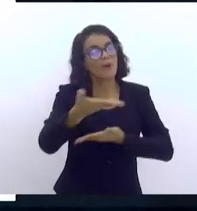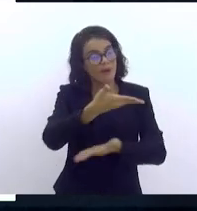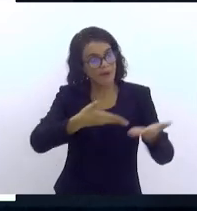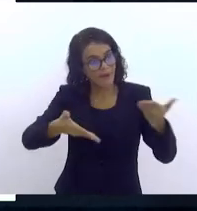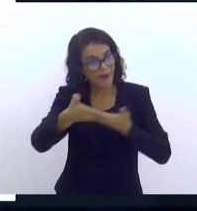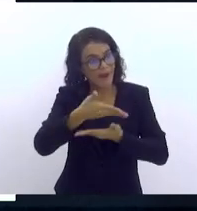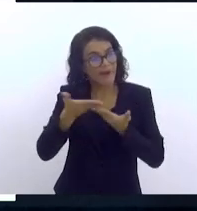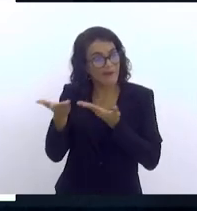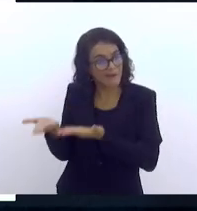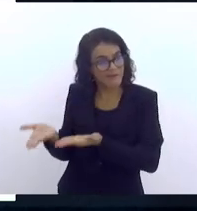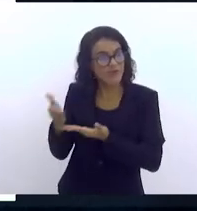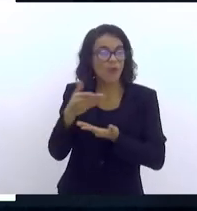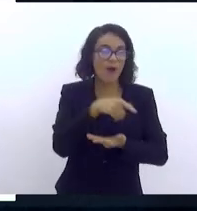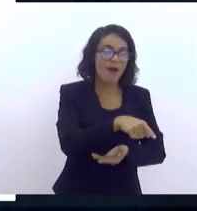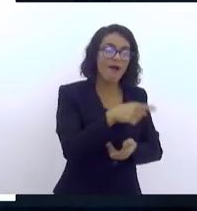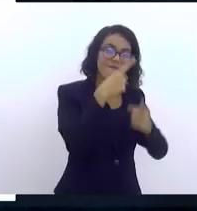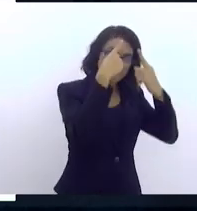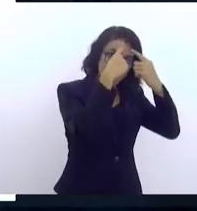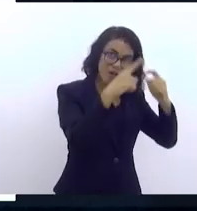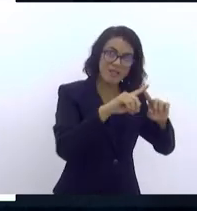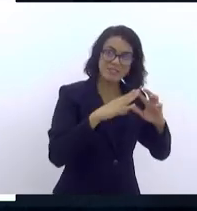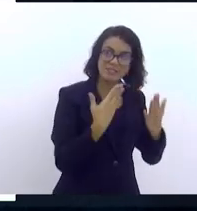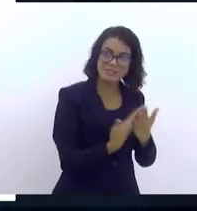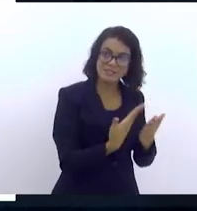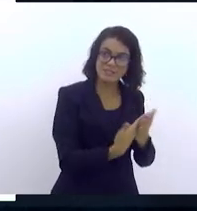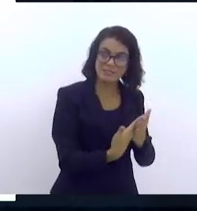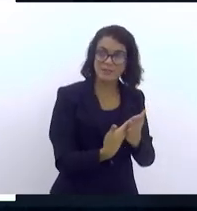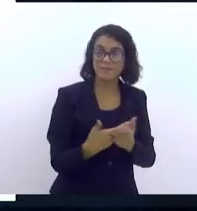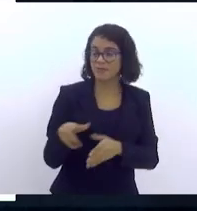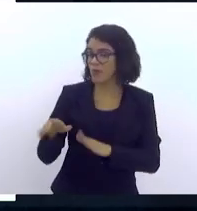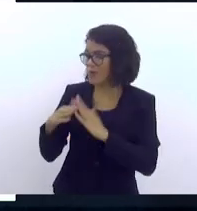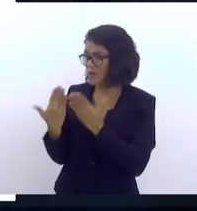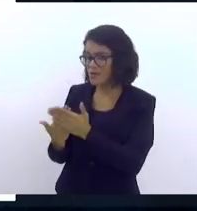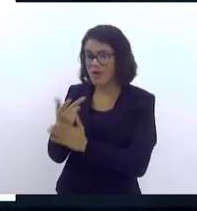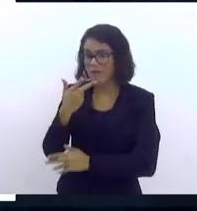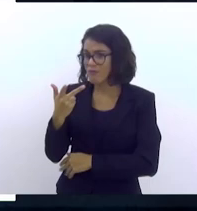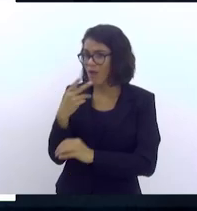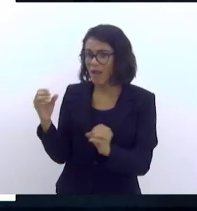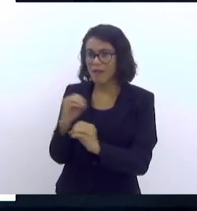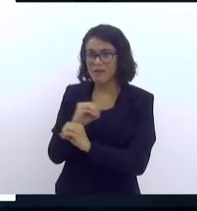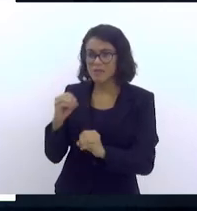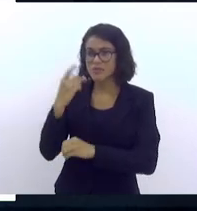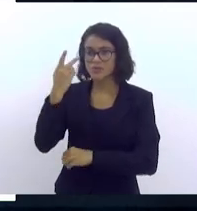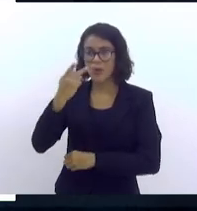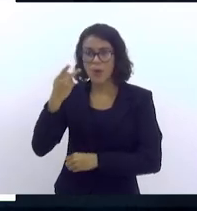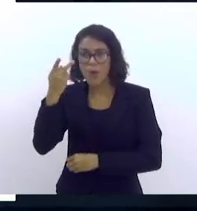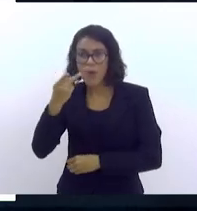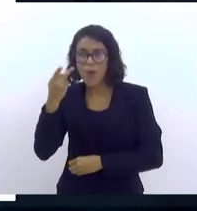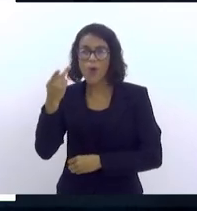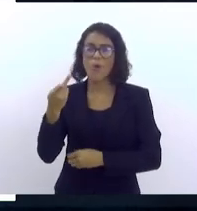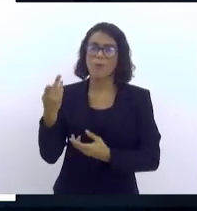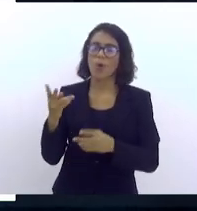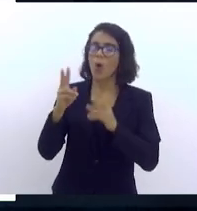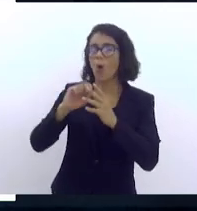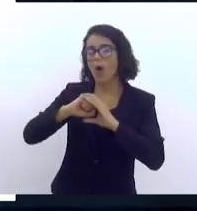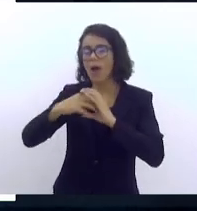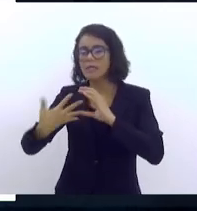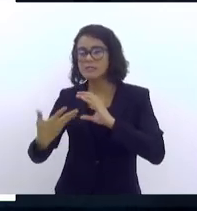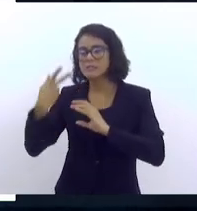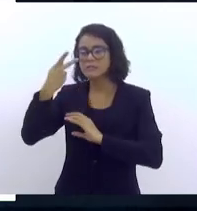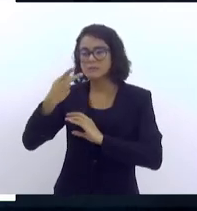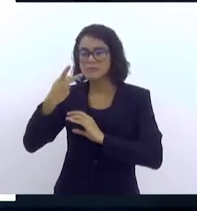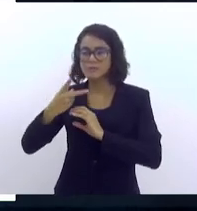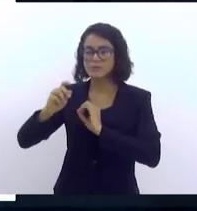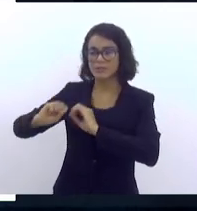disso com violências escolas uma escola que não fala sobre política ou que não fala sobre aspectos políticos da educação